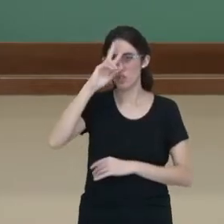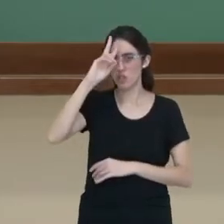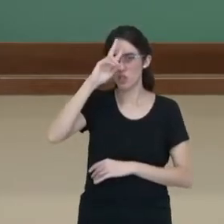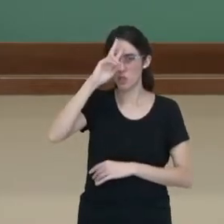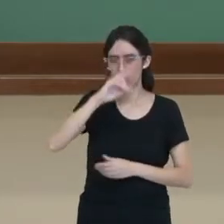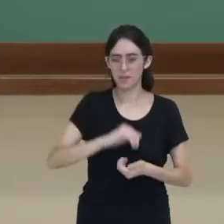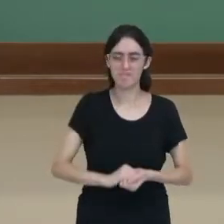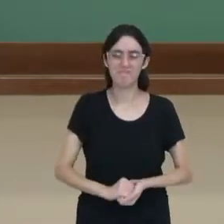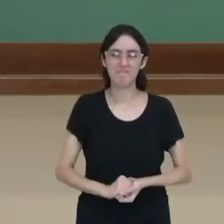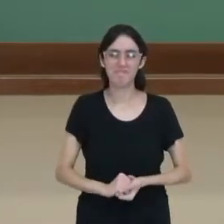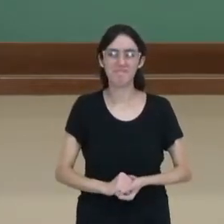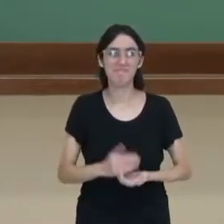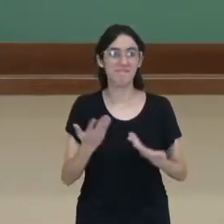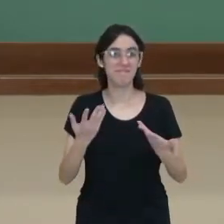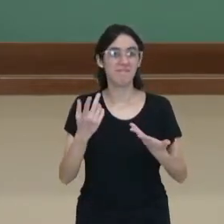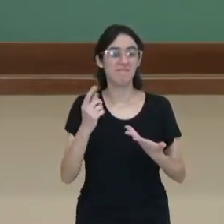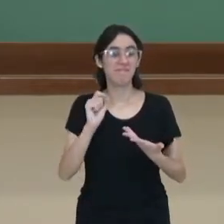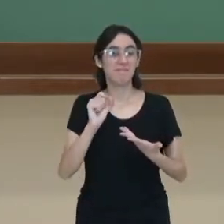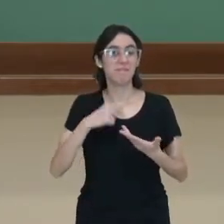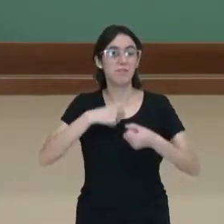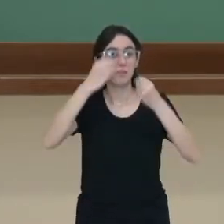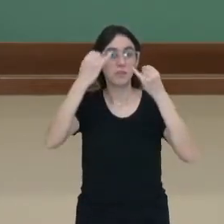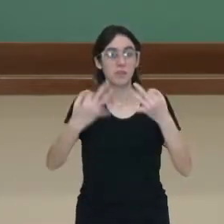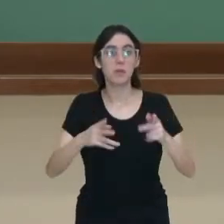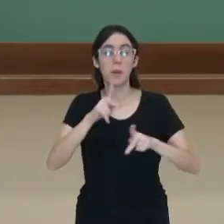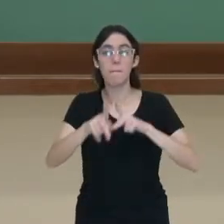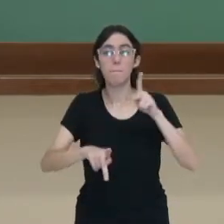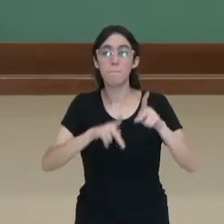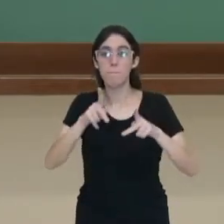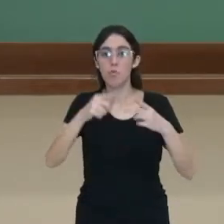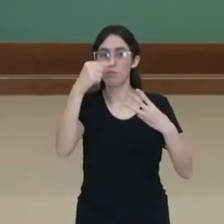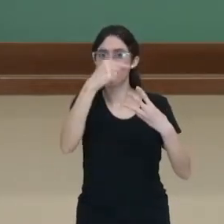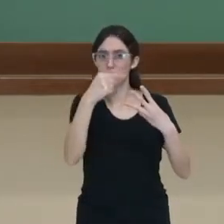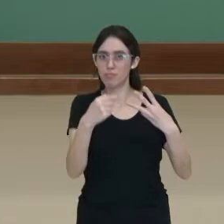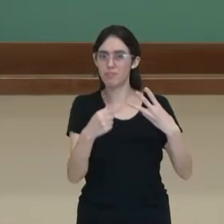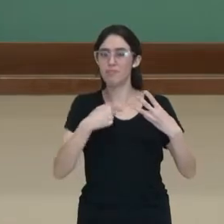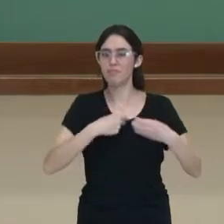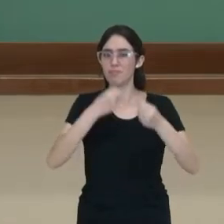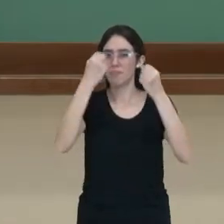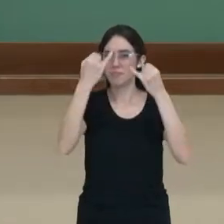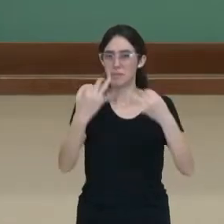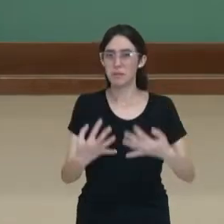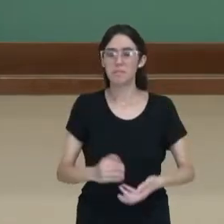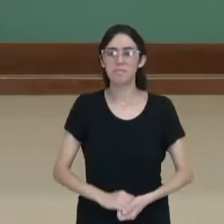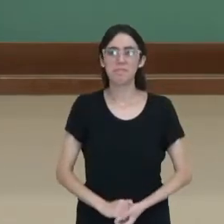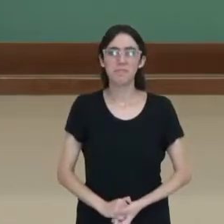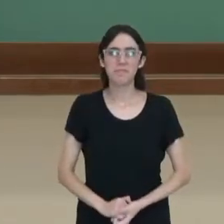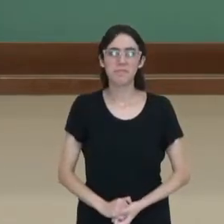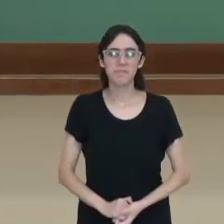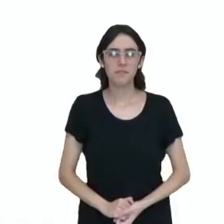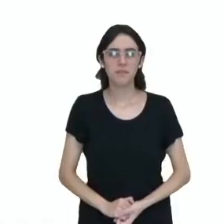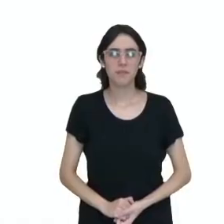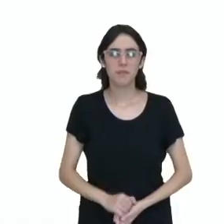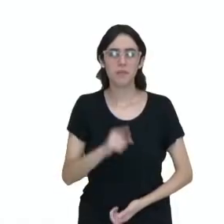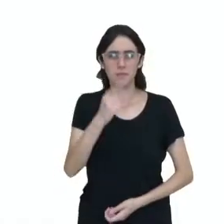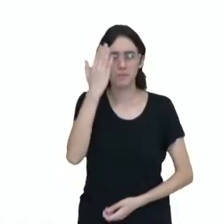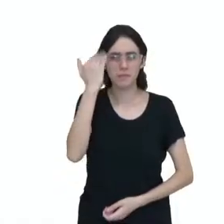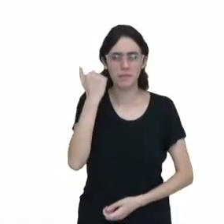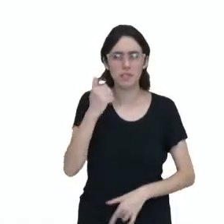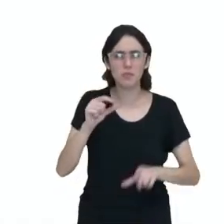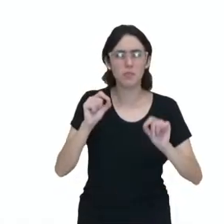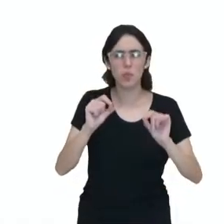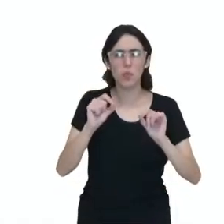pouquinho, né? Deixadas pelos bizantinos, pelos muçulmanos e pelos povos germânicos. Você sabe o que